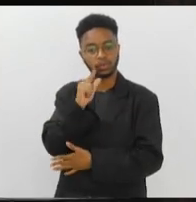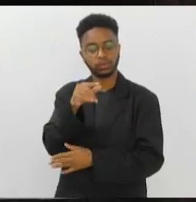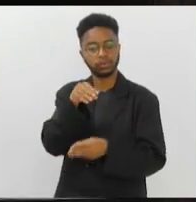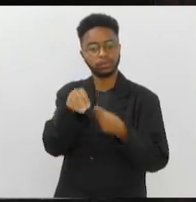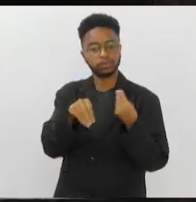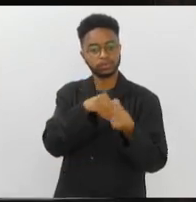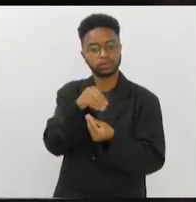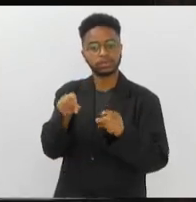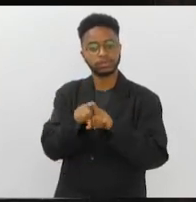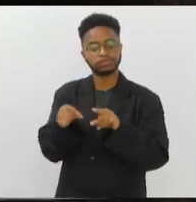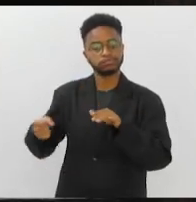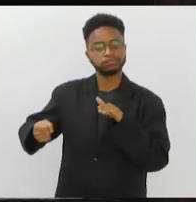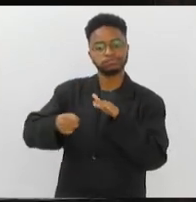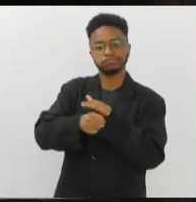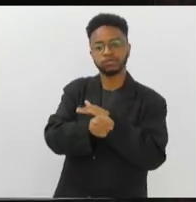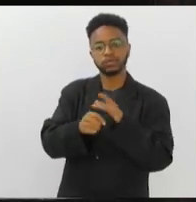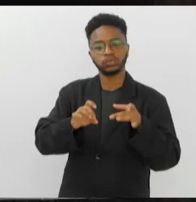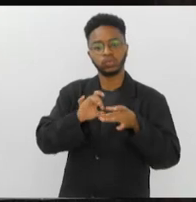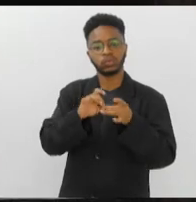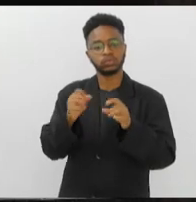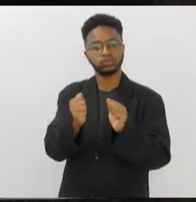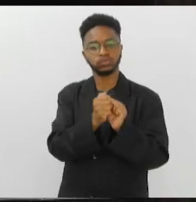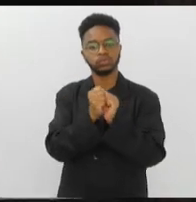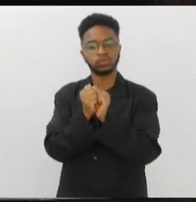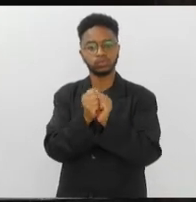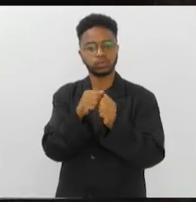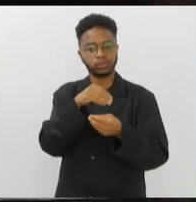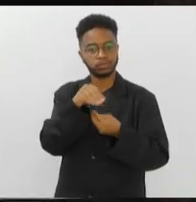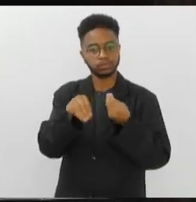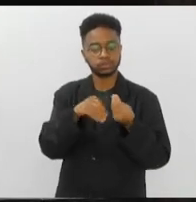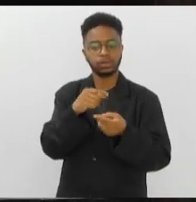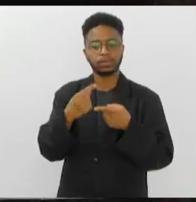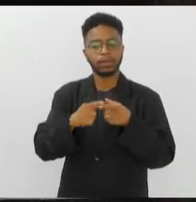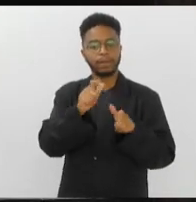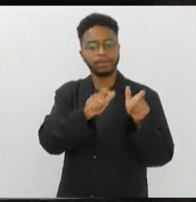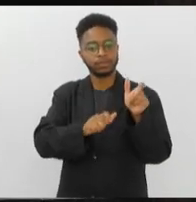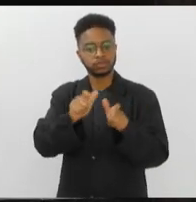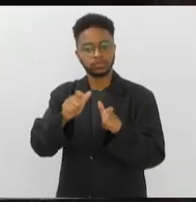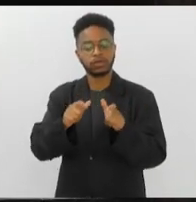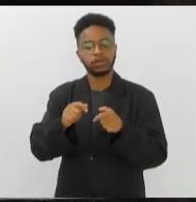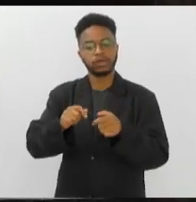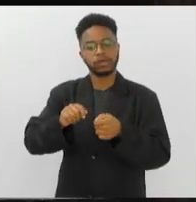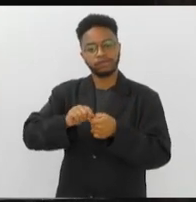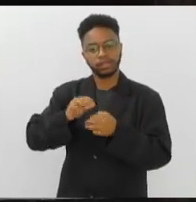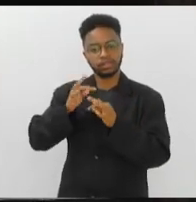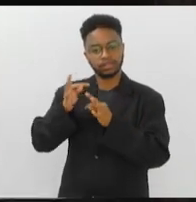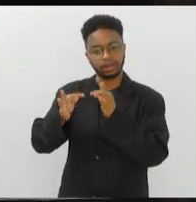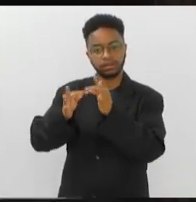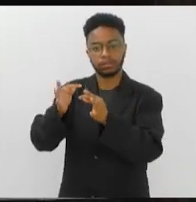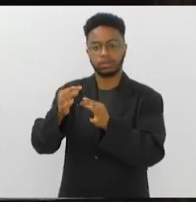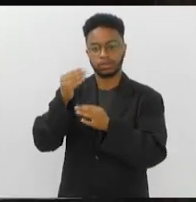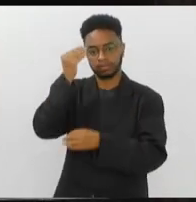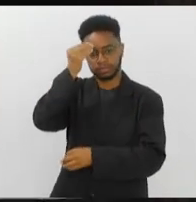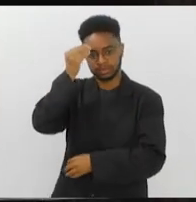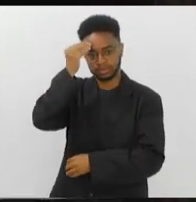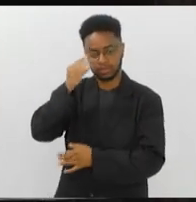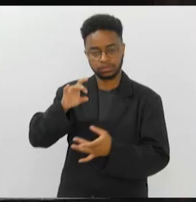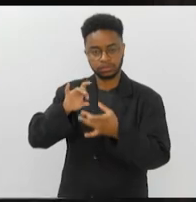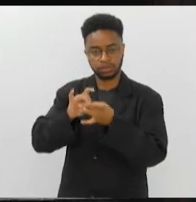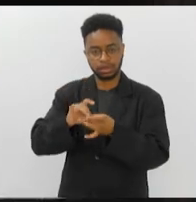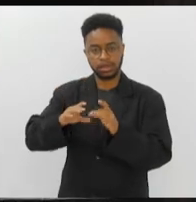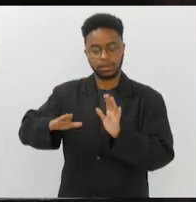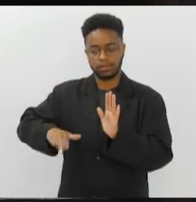mundo junto e misturado, como pessoas que fazem tratamento psiquiátrico ali em volta, no campus da Praia